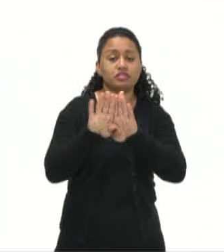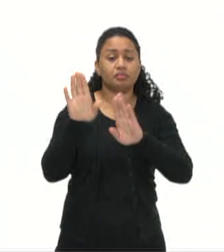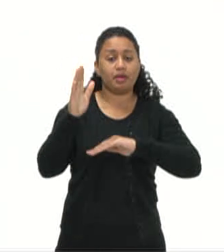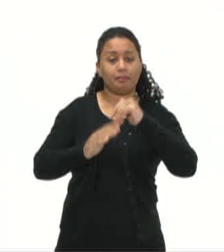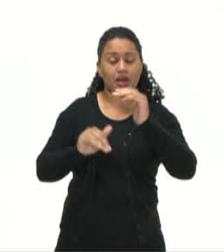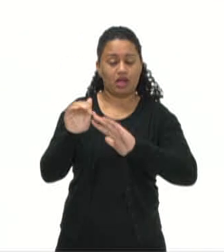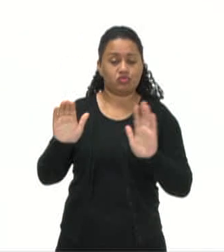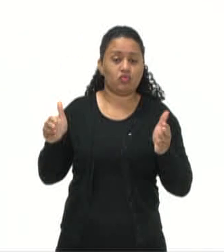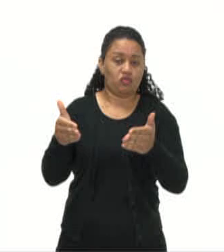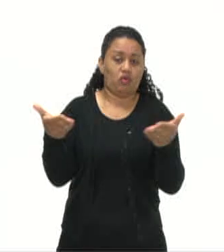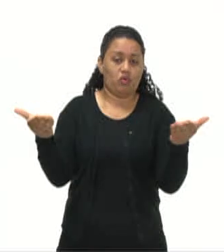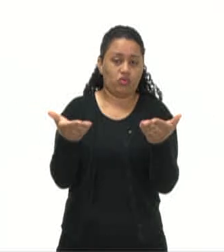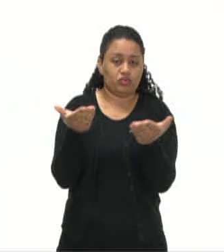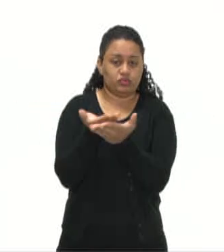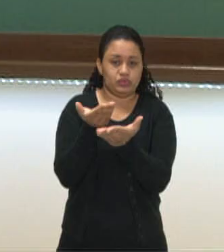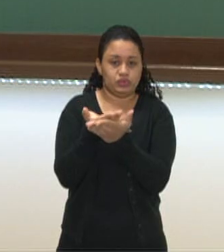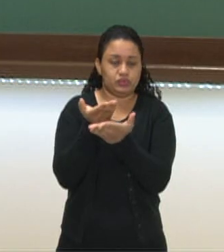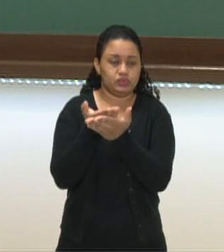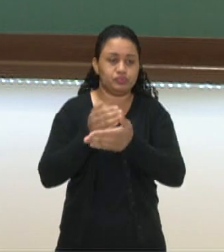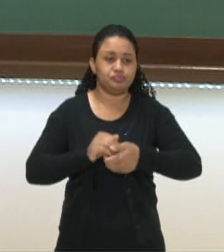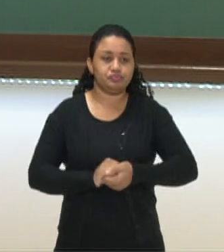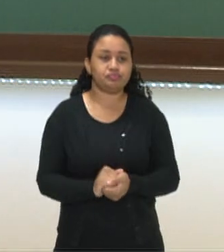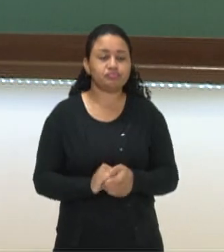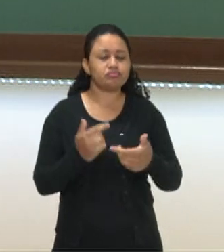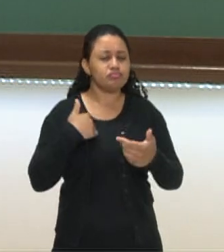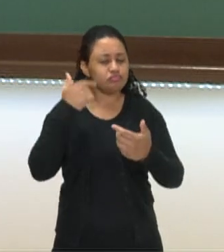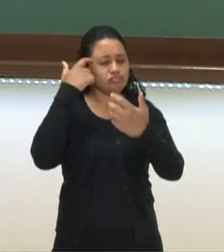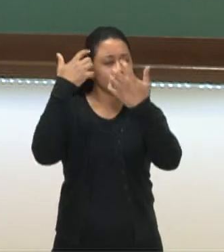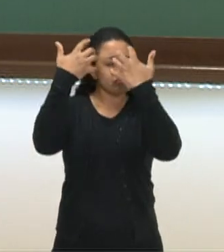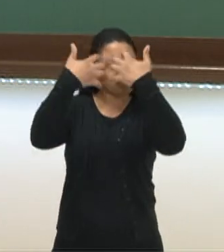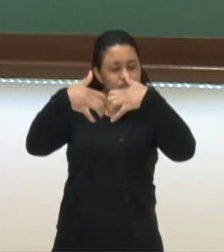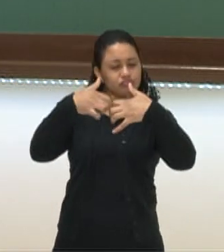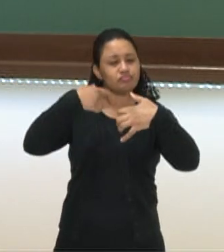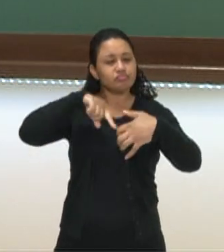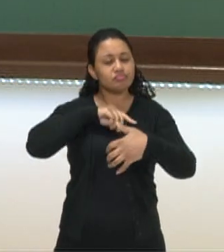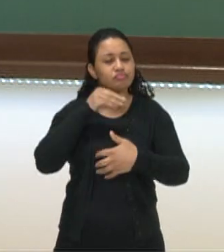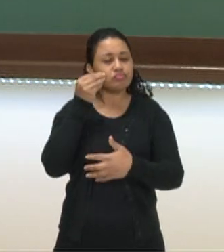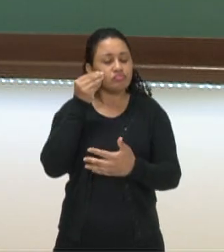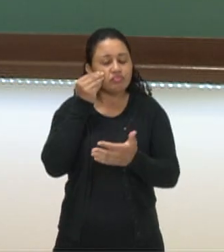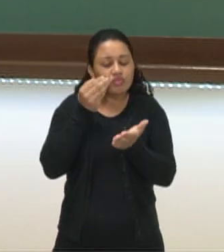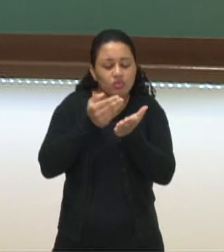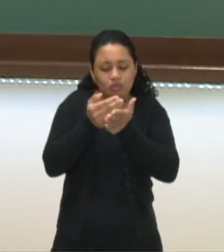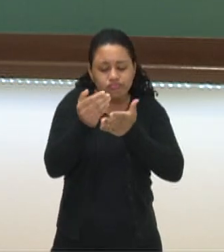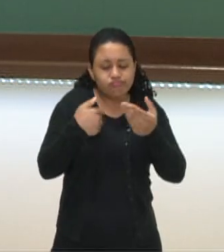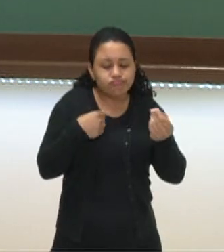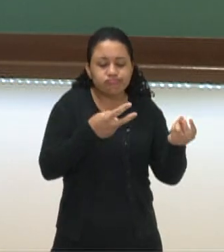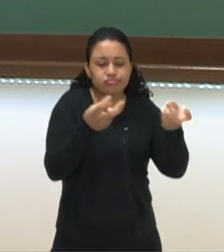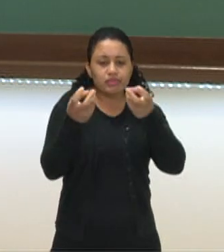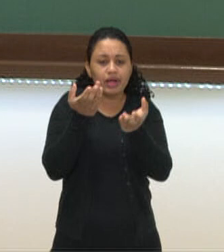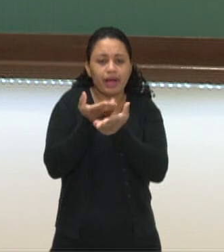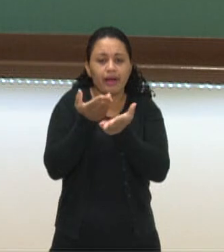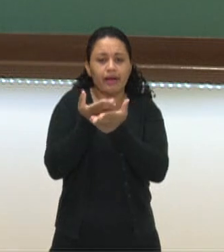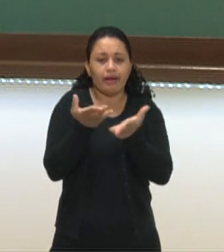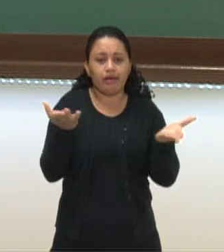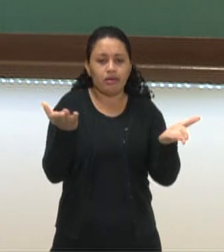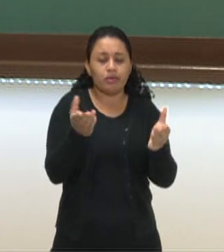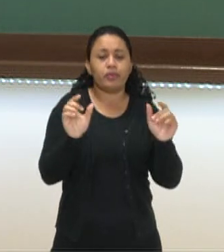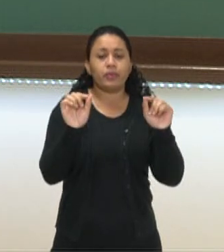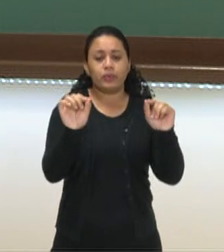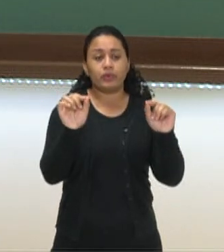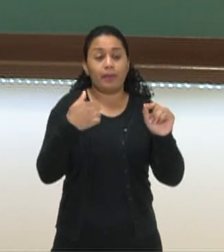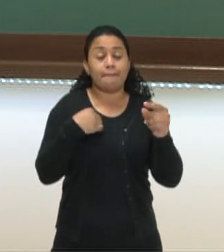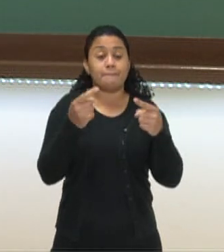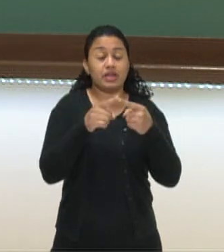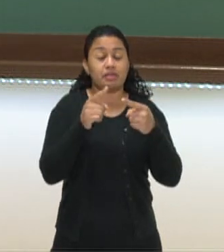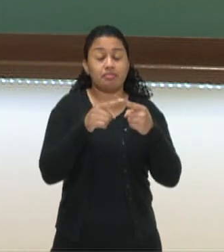hoje. Vamos dar uma pensadinha, gente, só para a gente tentar entrar assim no clima dessa aula. Primeiramente, eu vou